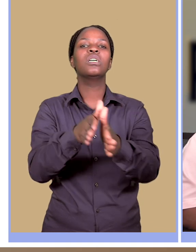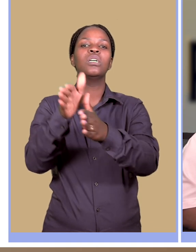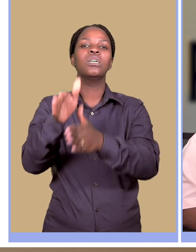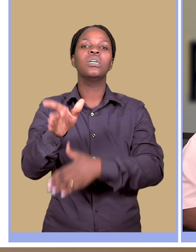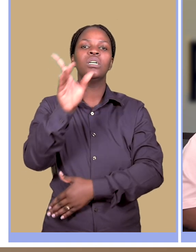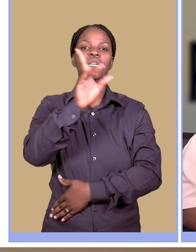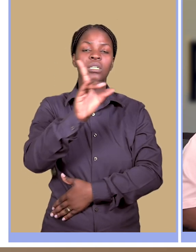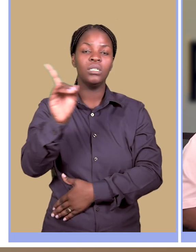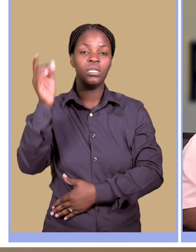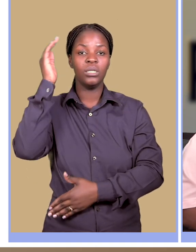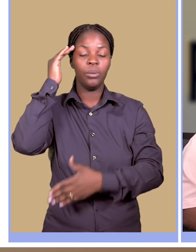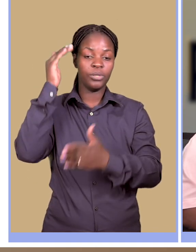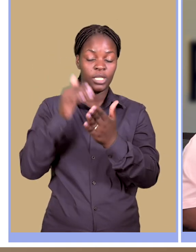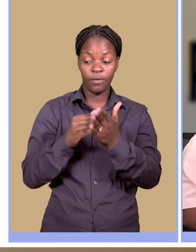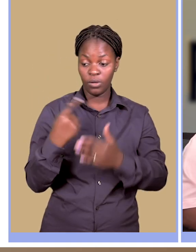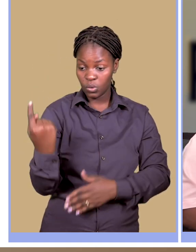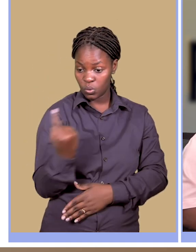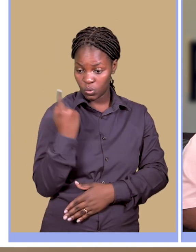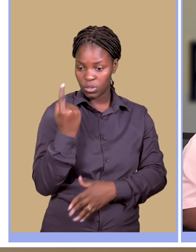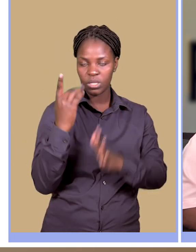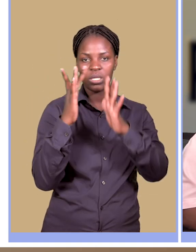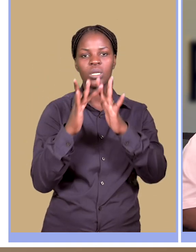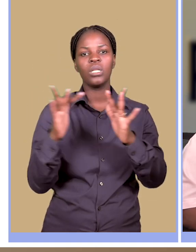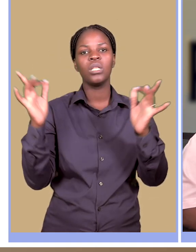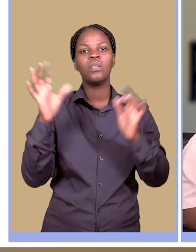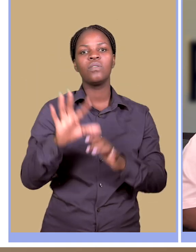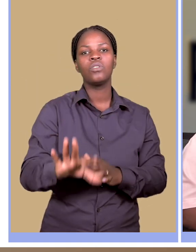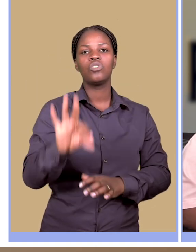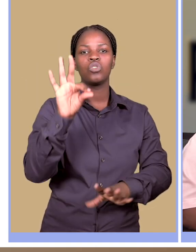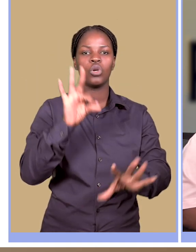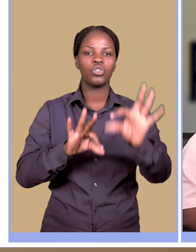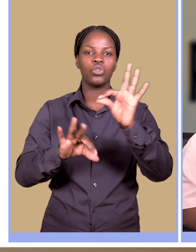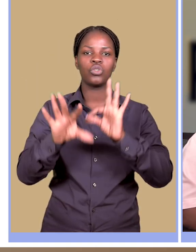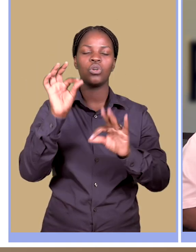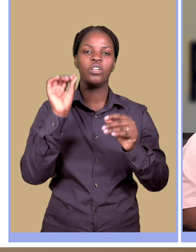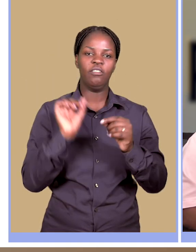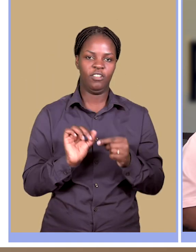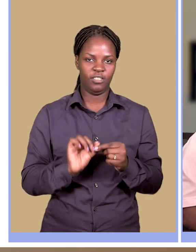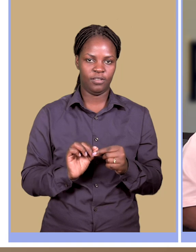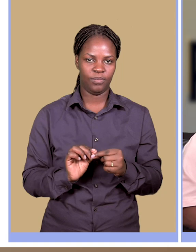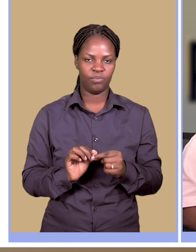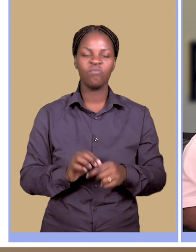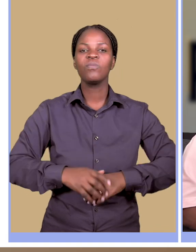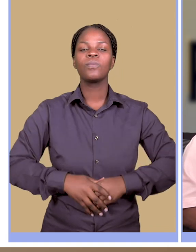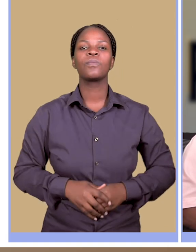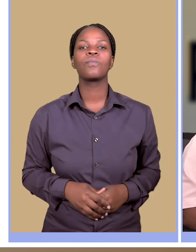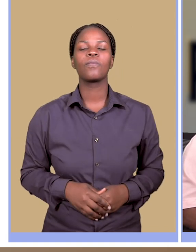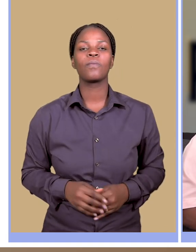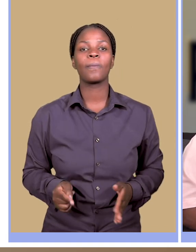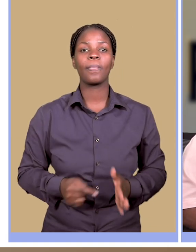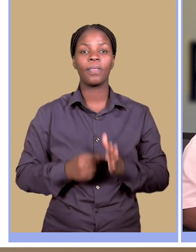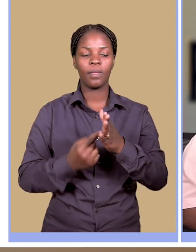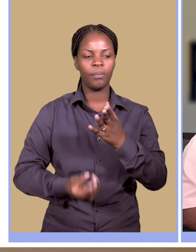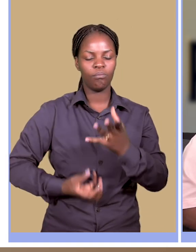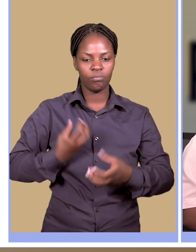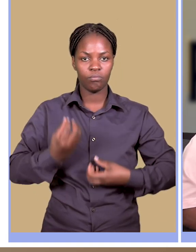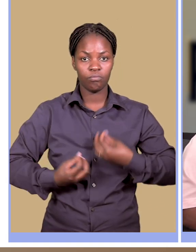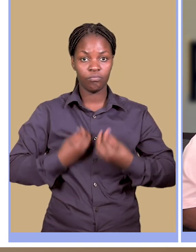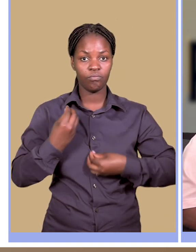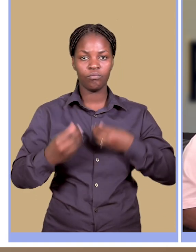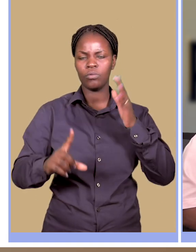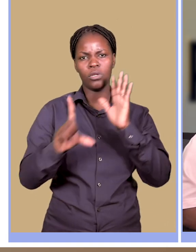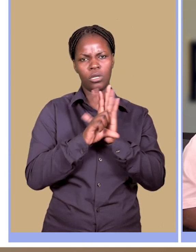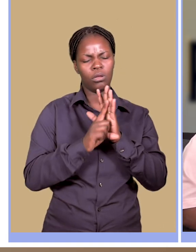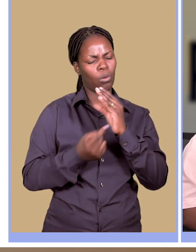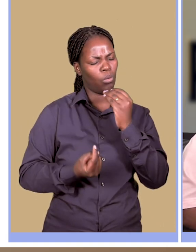forma que permite que faça as suas escolhas. Então, quando fala, portanto, das leis, isto